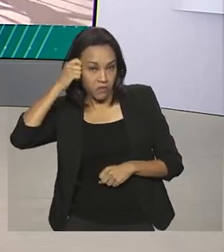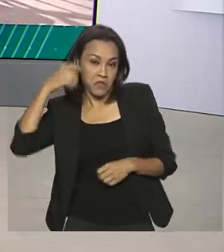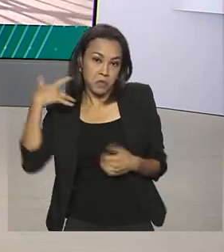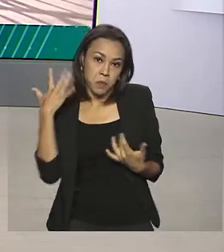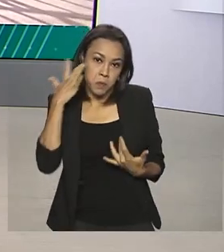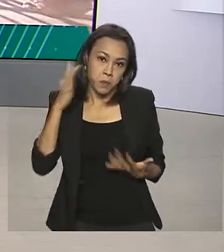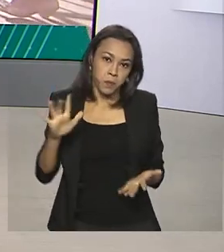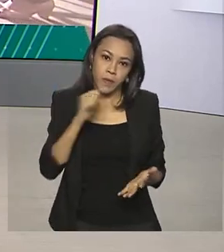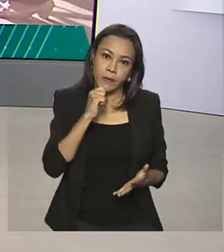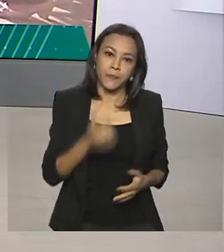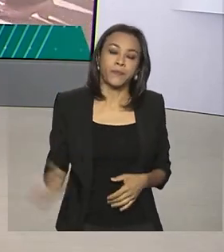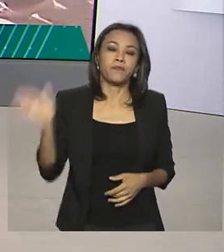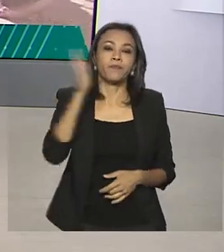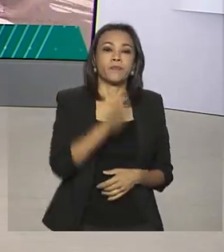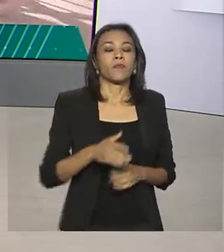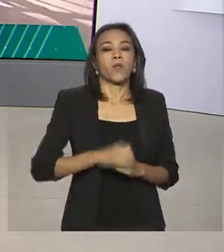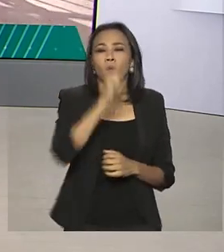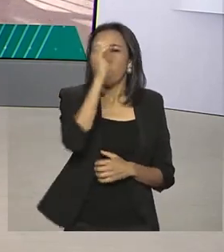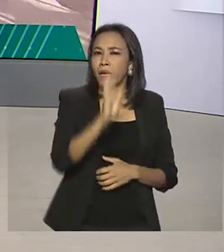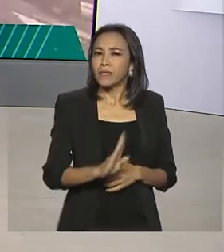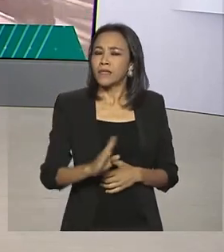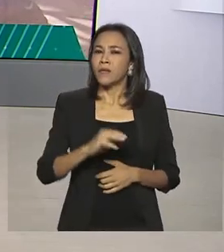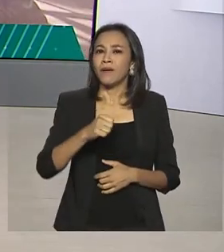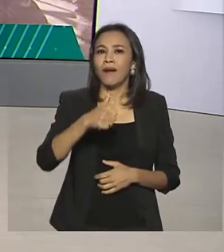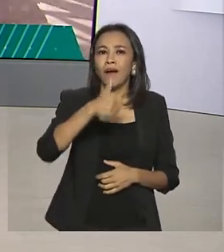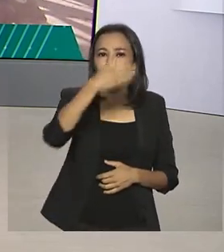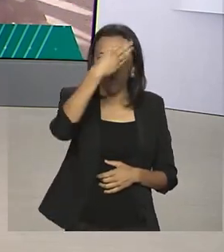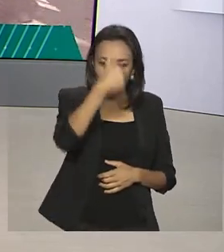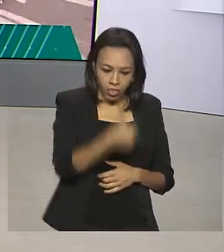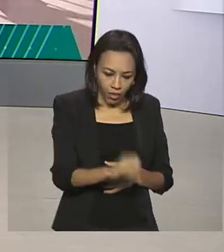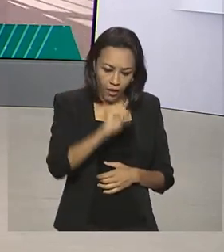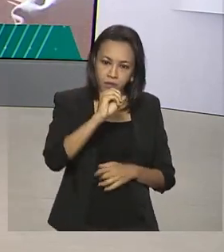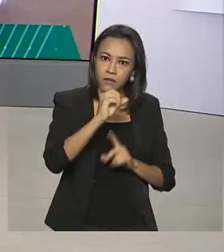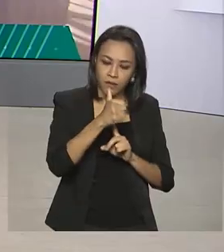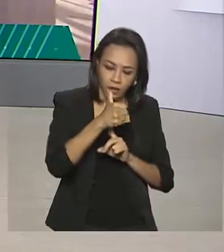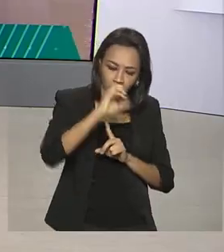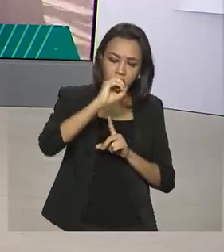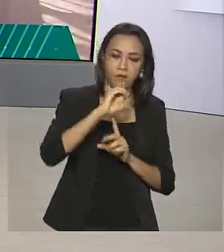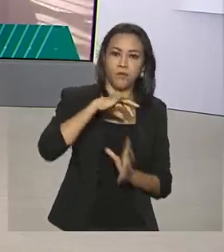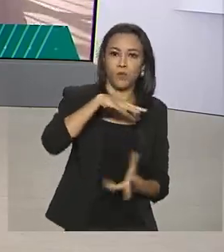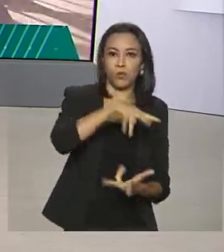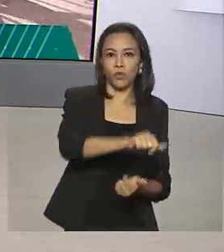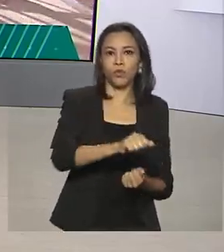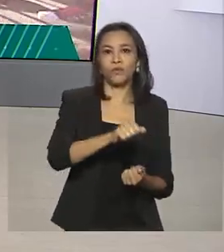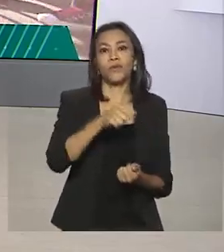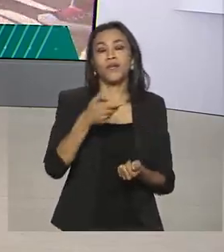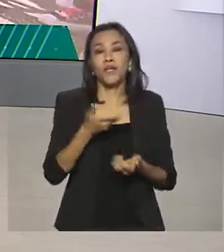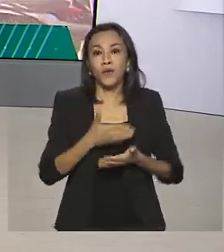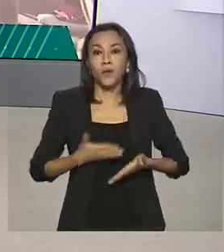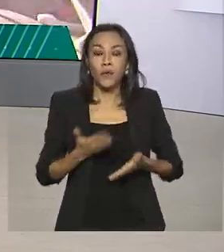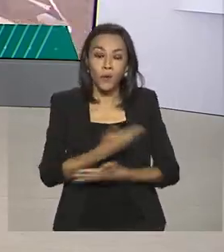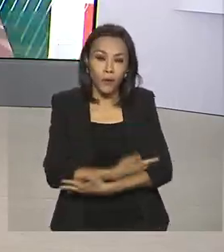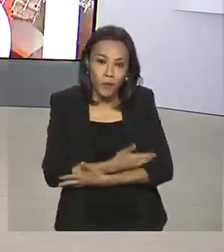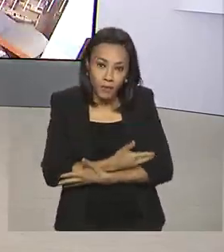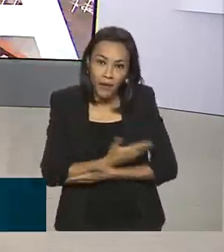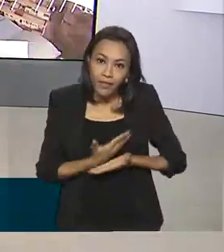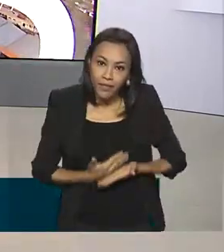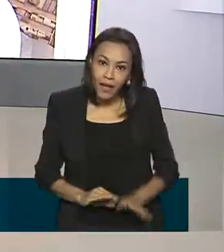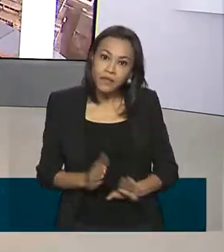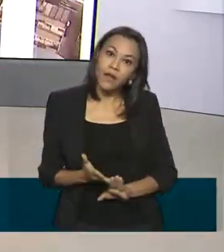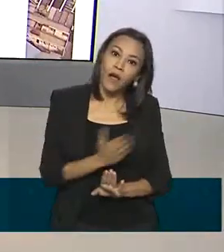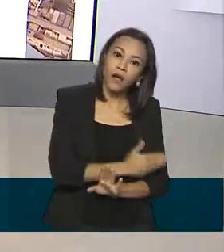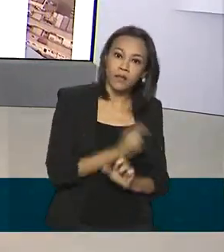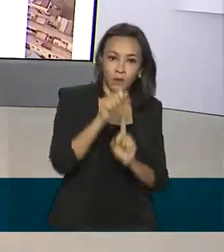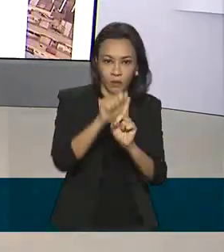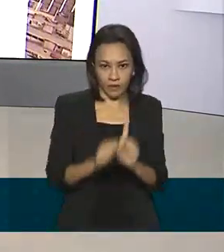O Brasil é o 10º país com mais partos prematuros do mundo, segundo a Organização Mundial de Saúde. E o mês de novembro foi marcado